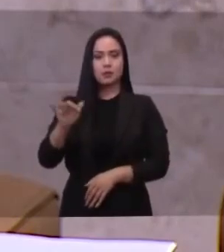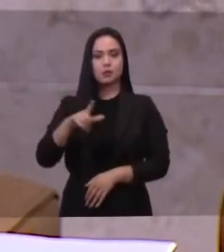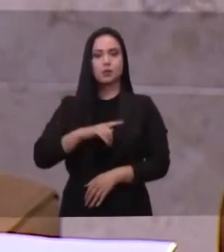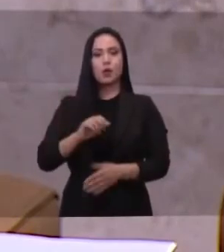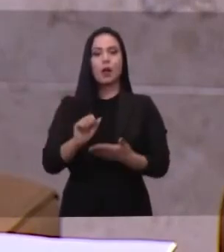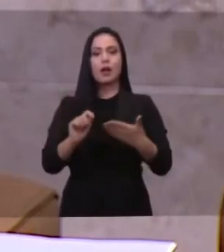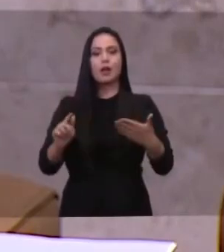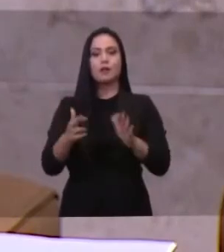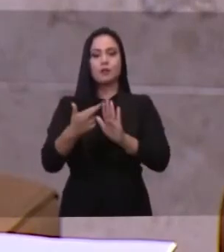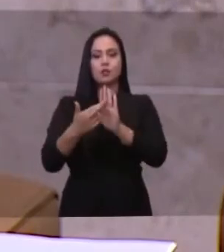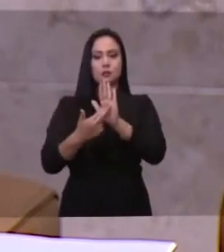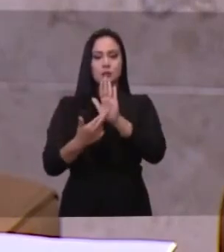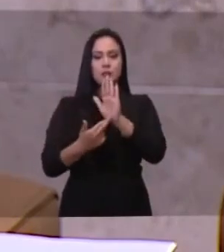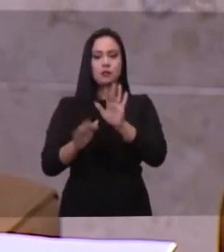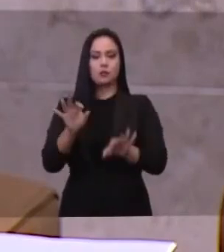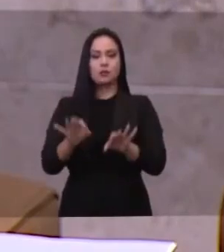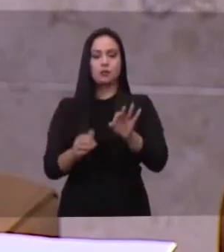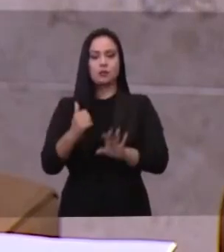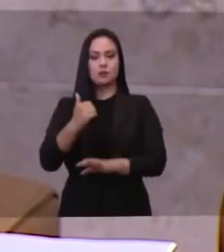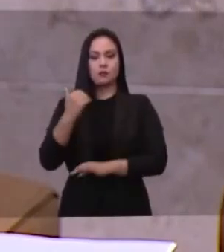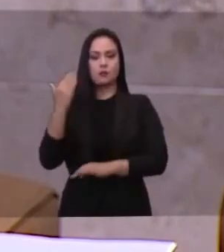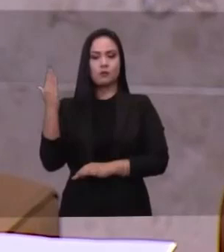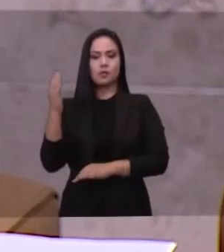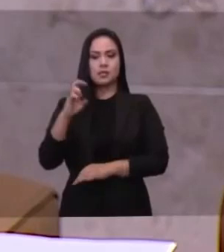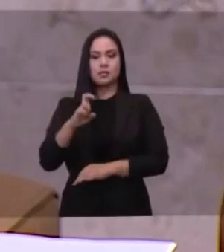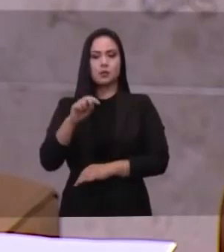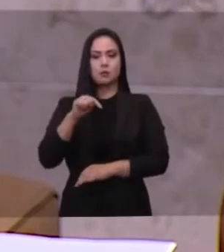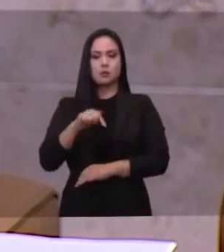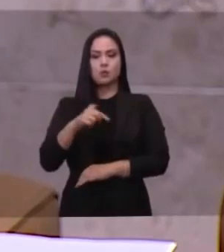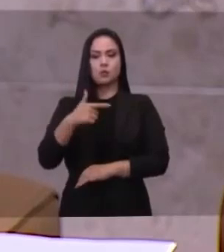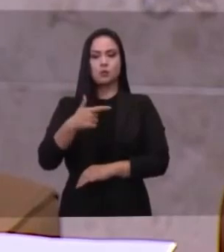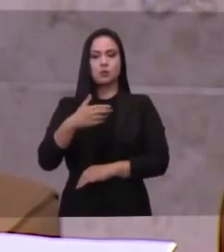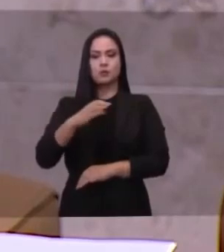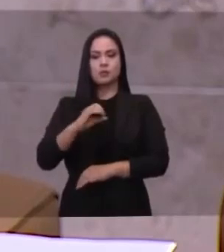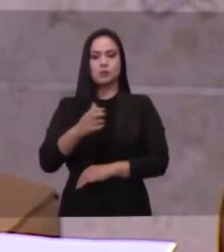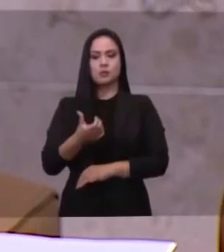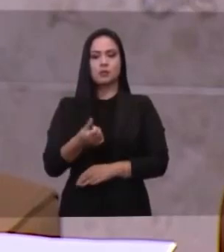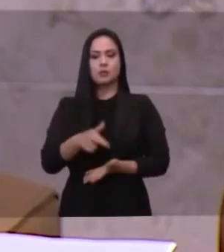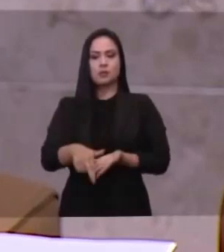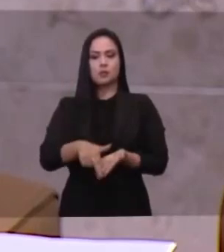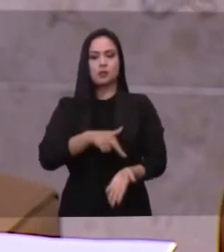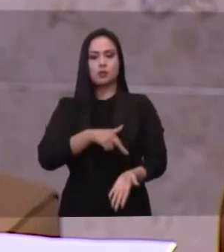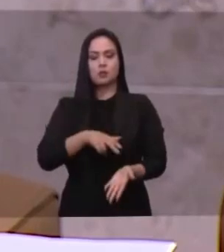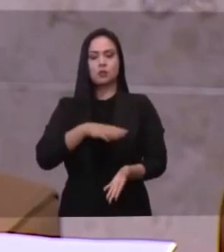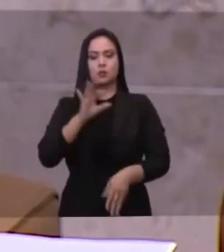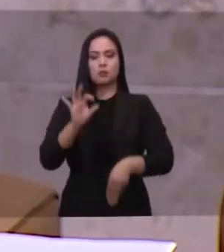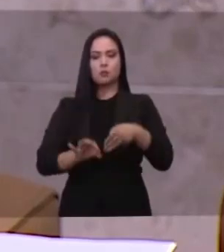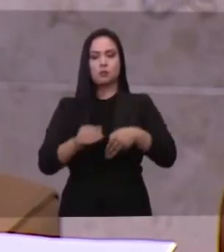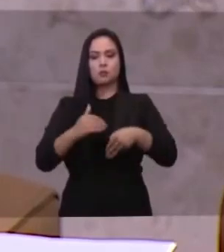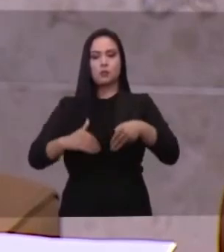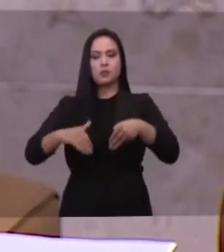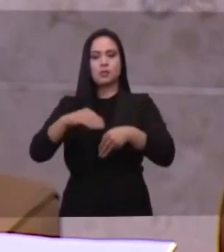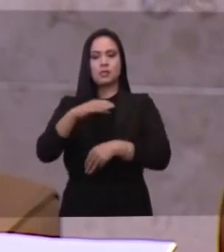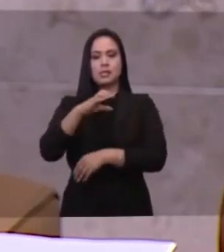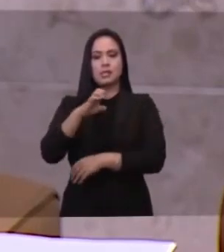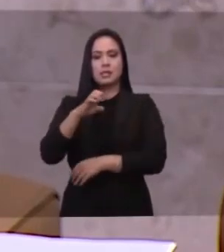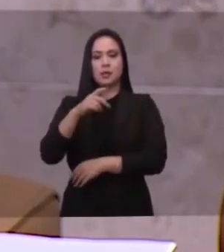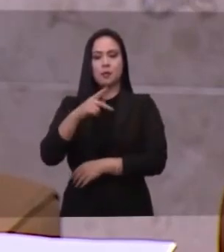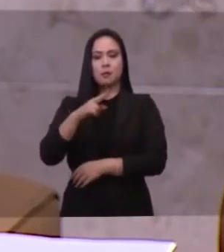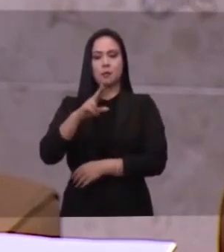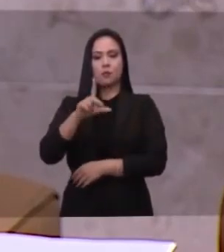agravo regimental na sentença estrangeira 5.206, da relatoria do saudoso ministro Sepúlveda